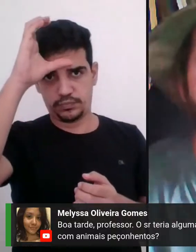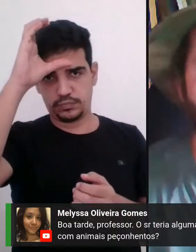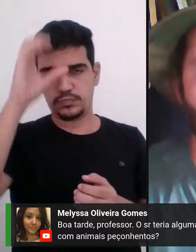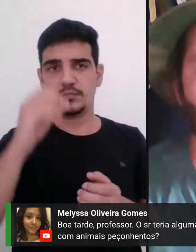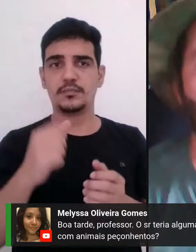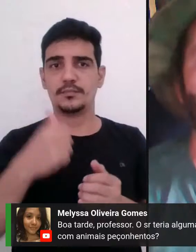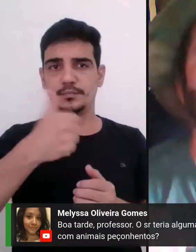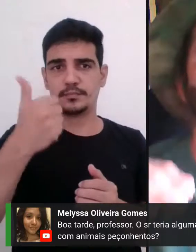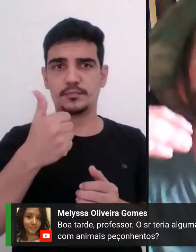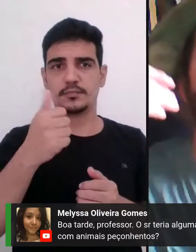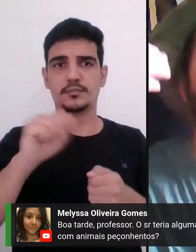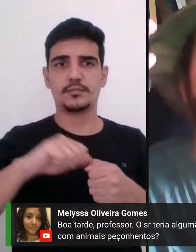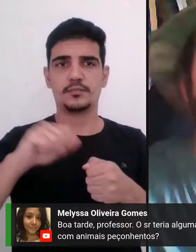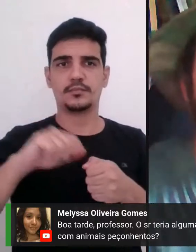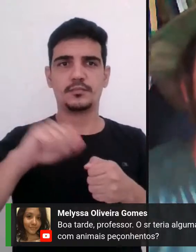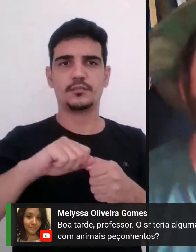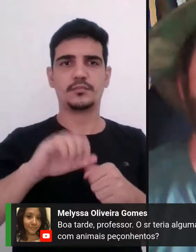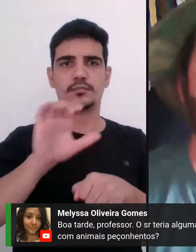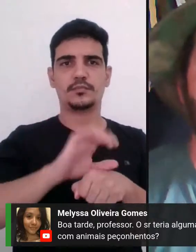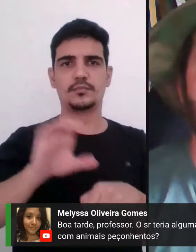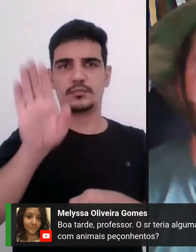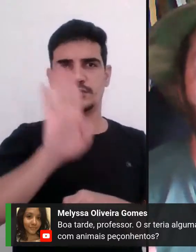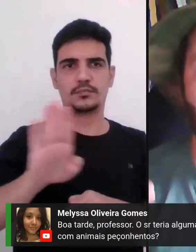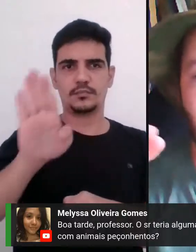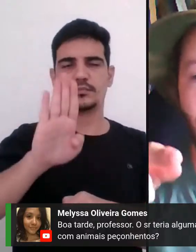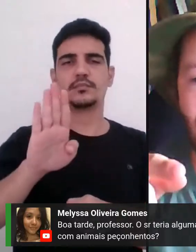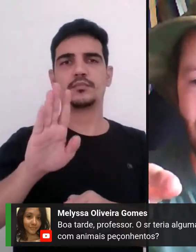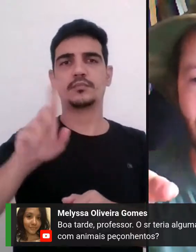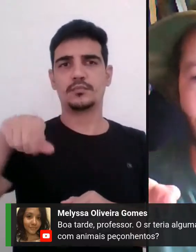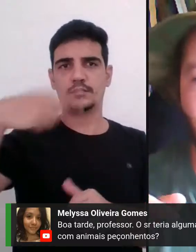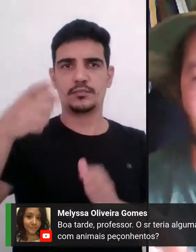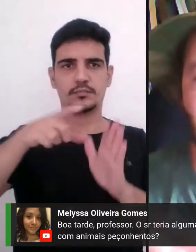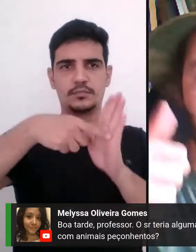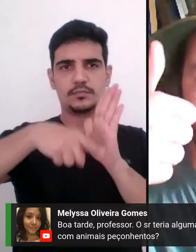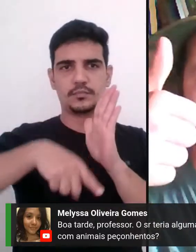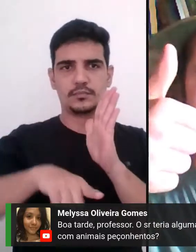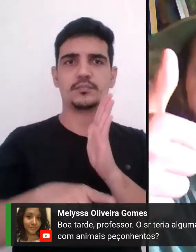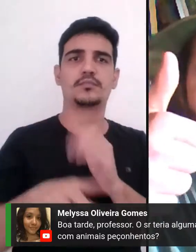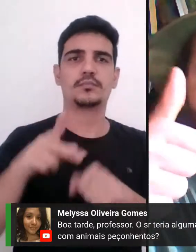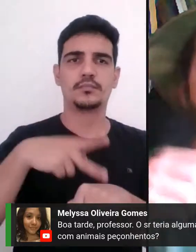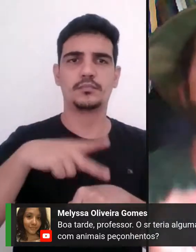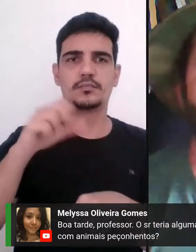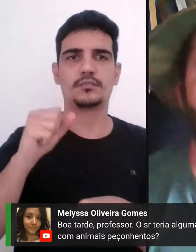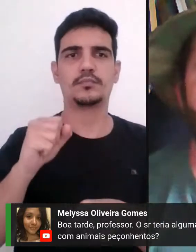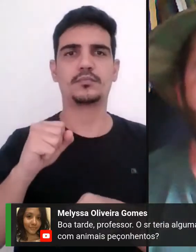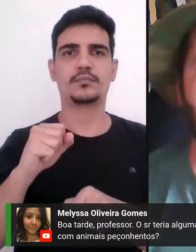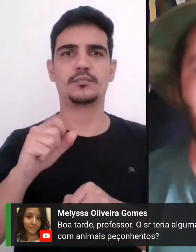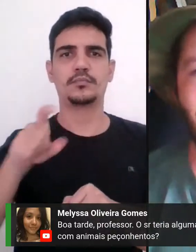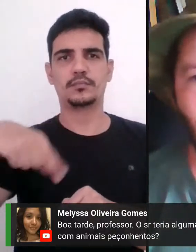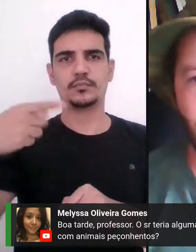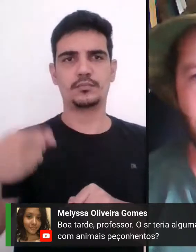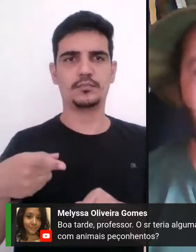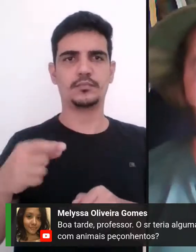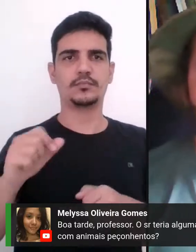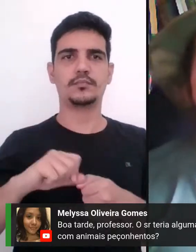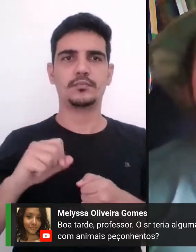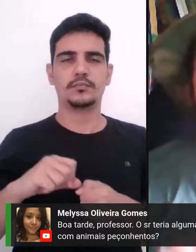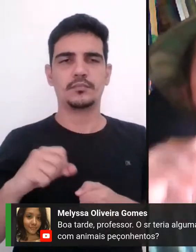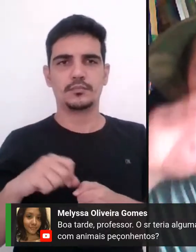esse, fazer um curso, né, se especializar. Eu até mostrei aqui no finalzinho que vai ter aquele curso que eu estou promovendo pela